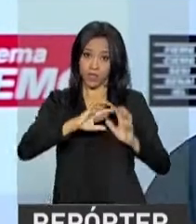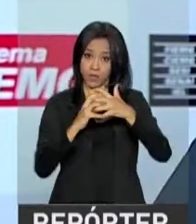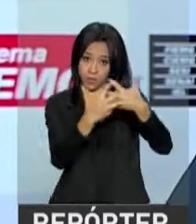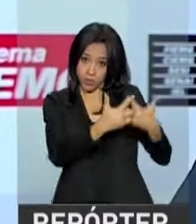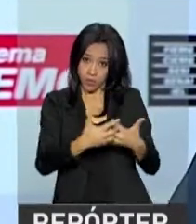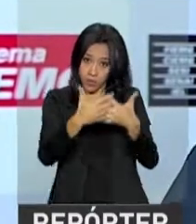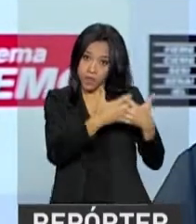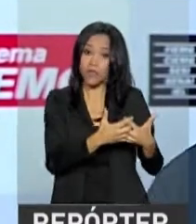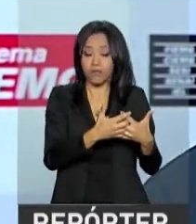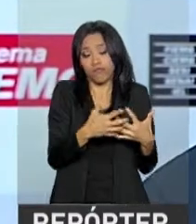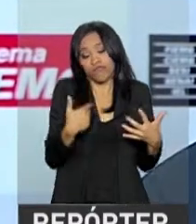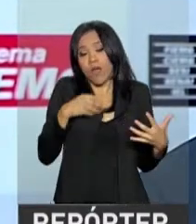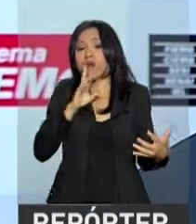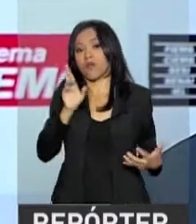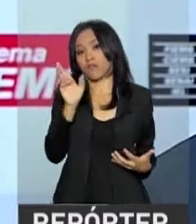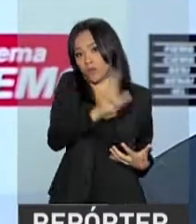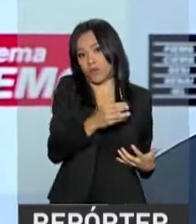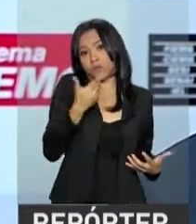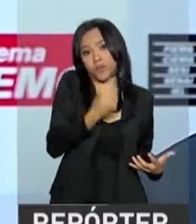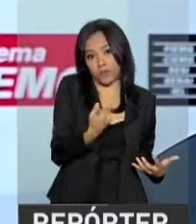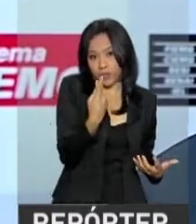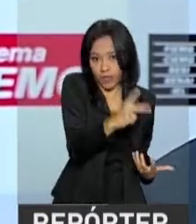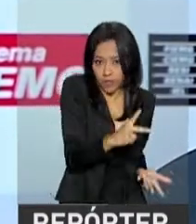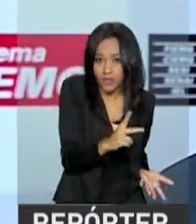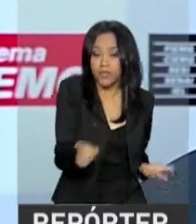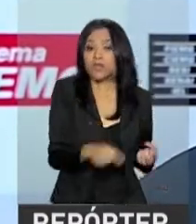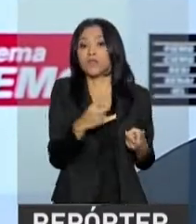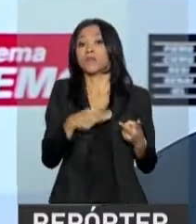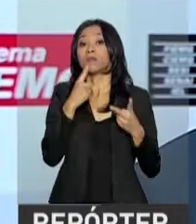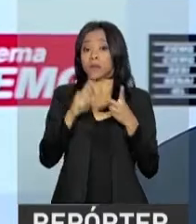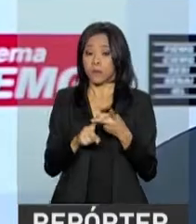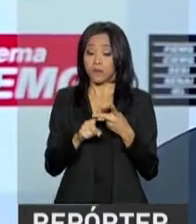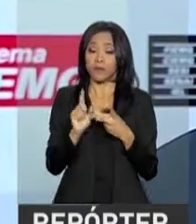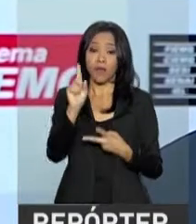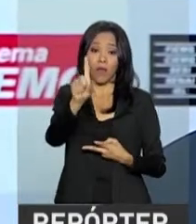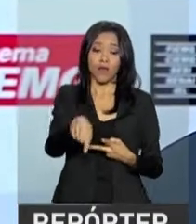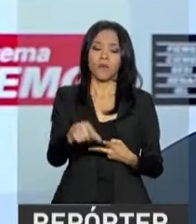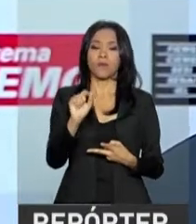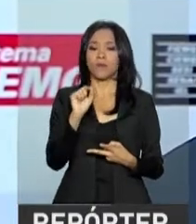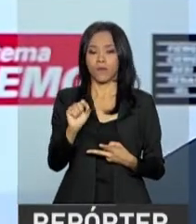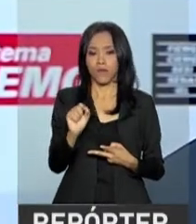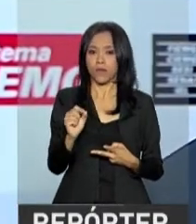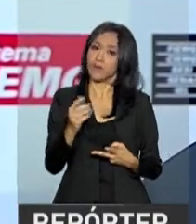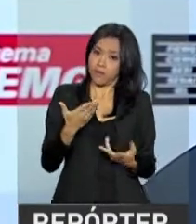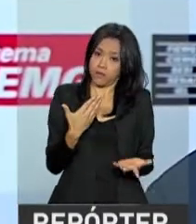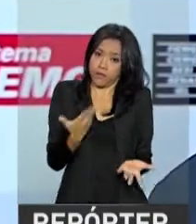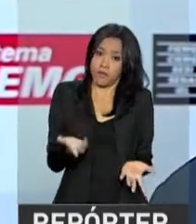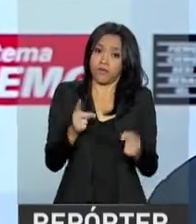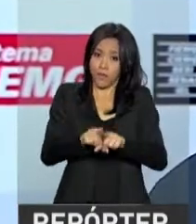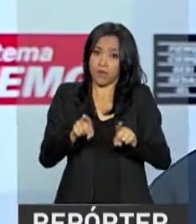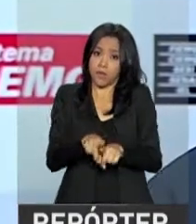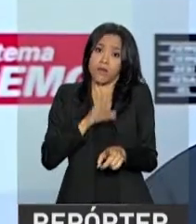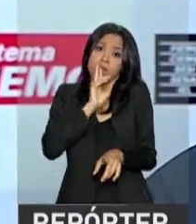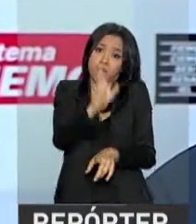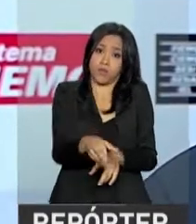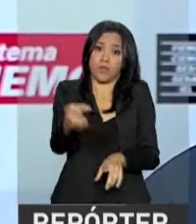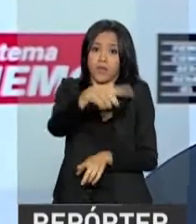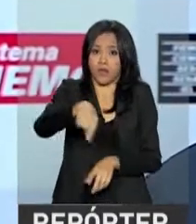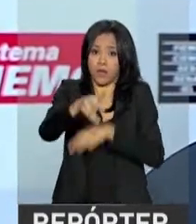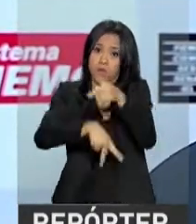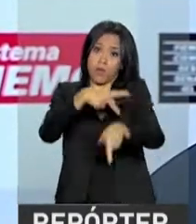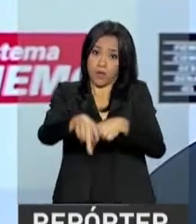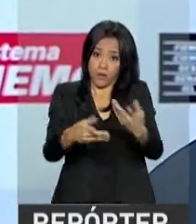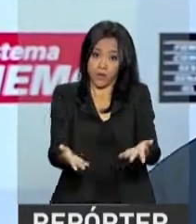sejam atendidos, primeiro ponto, e segundo ponto, seja também atendida a população, porque os caminhoneiros